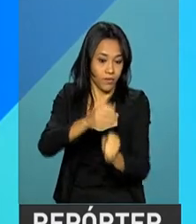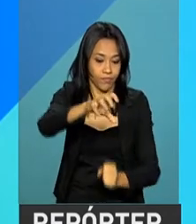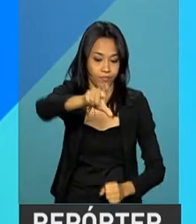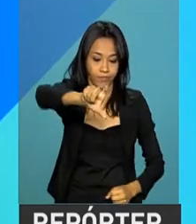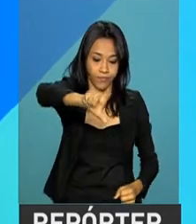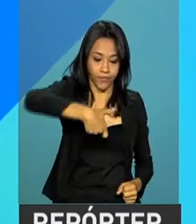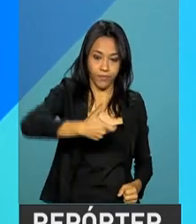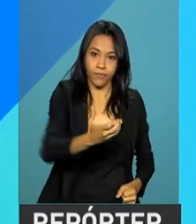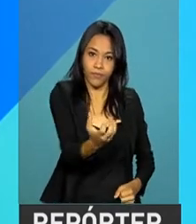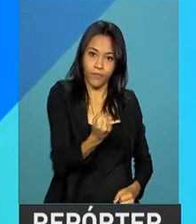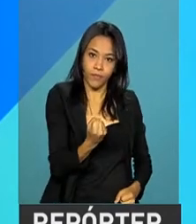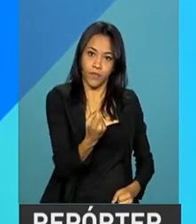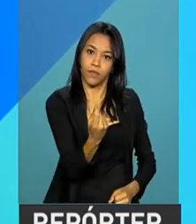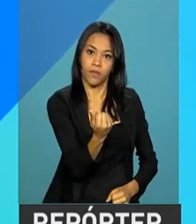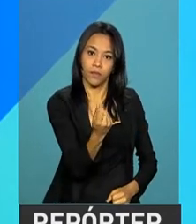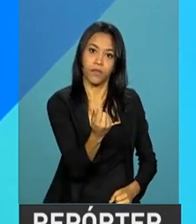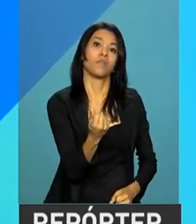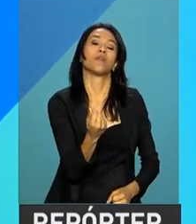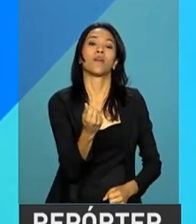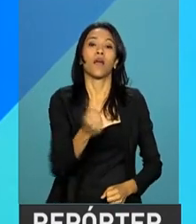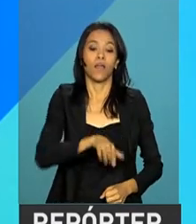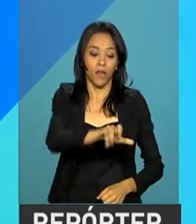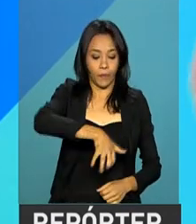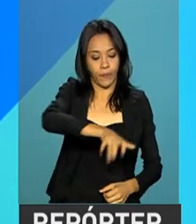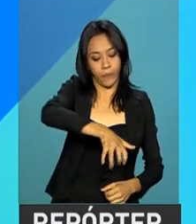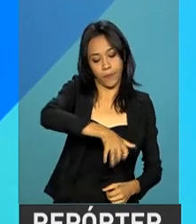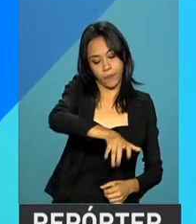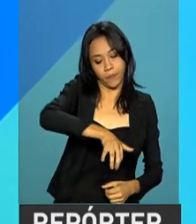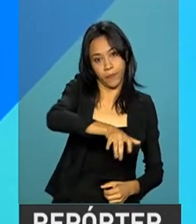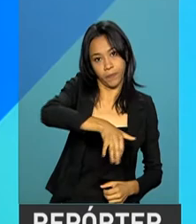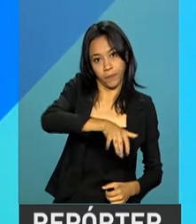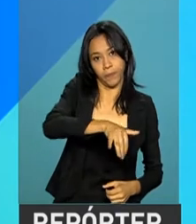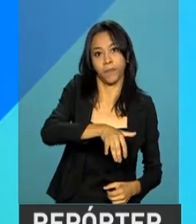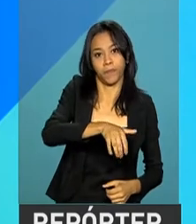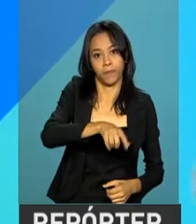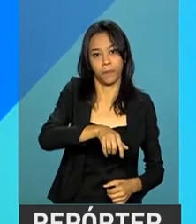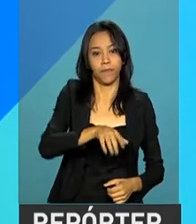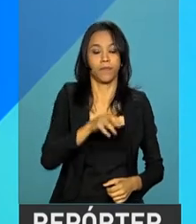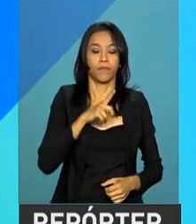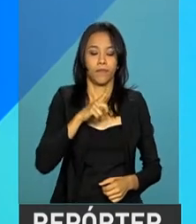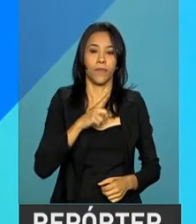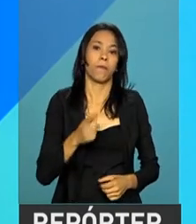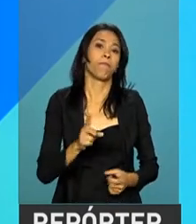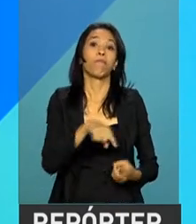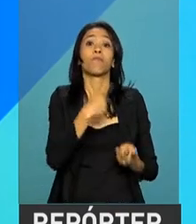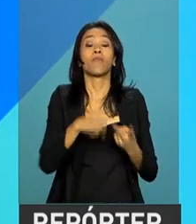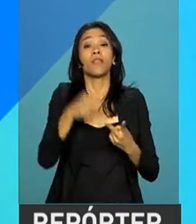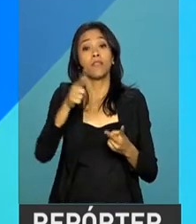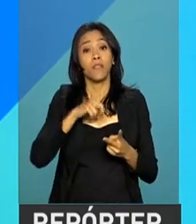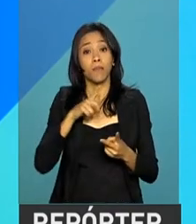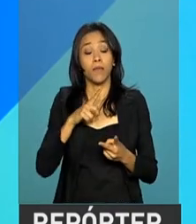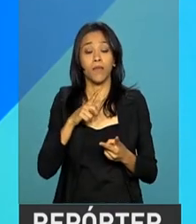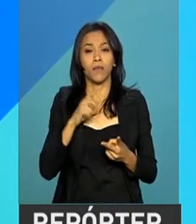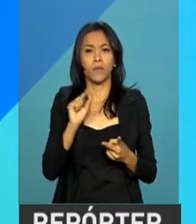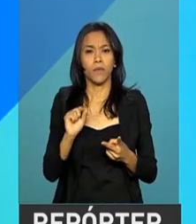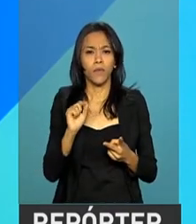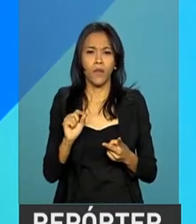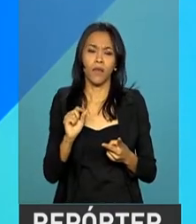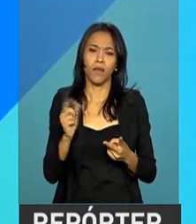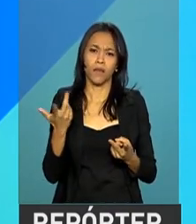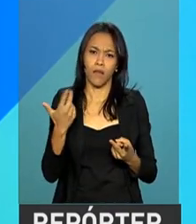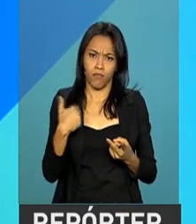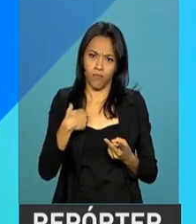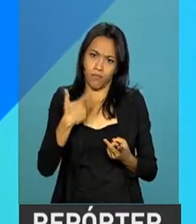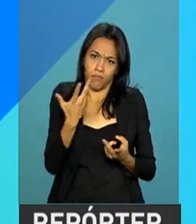de poder também sacar nos carros nos canais correspondentes caixa aqui e canais lotéricos a lenda também no na sala de autoatendimento